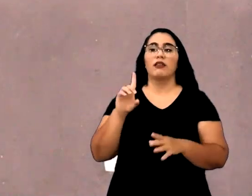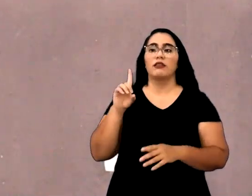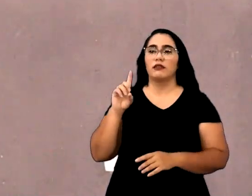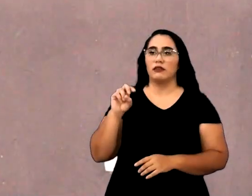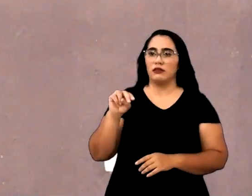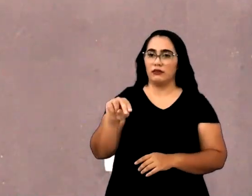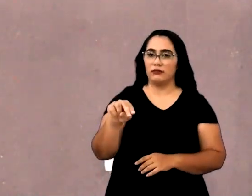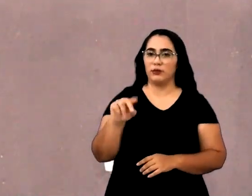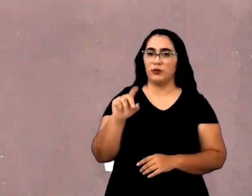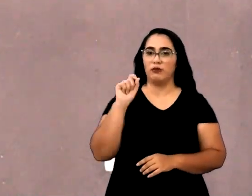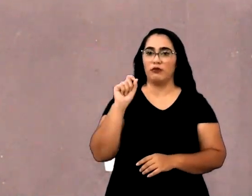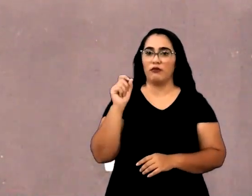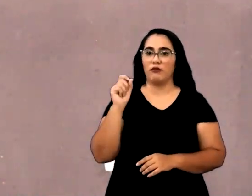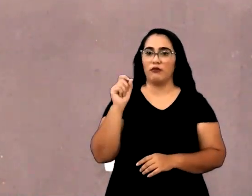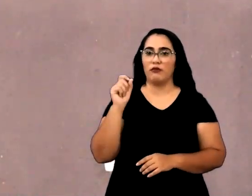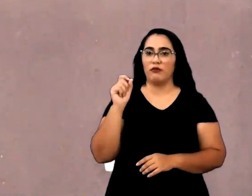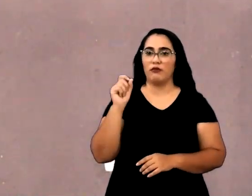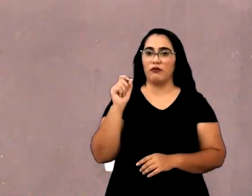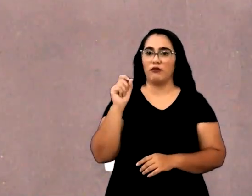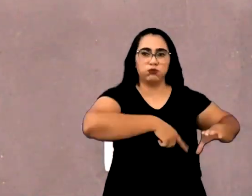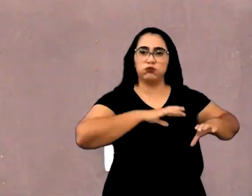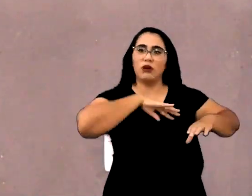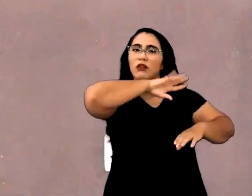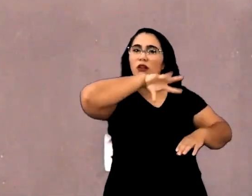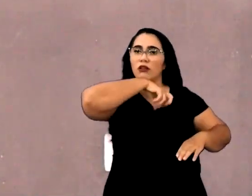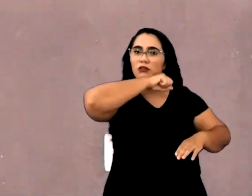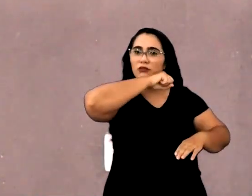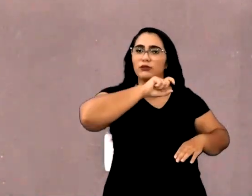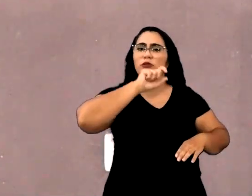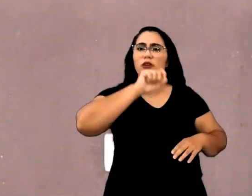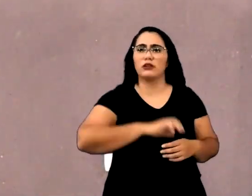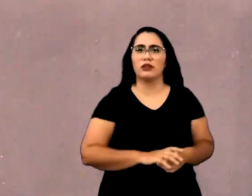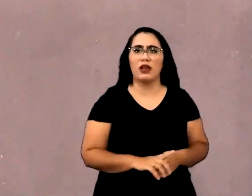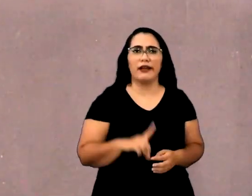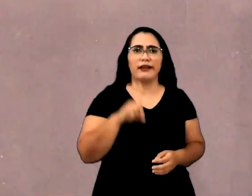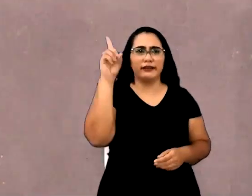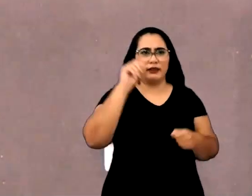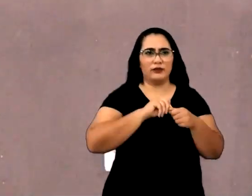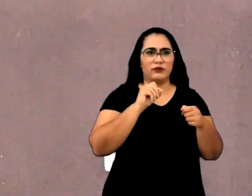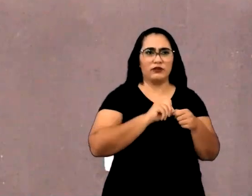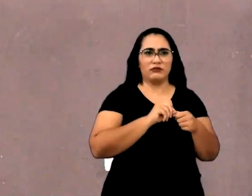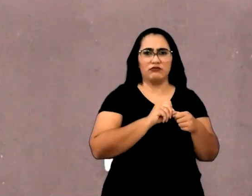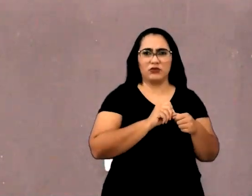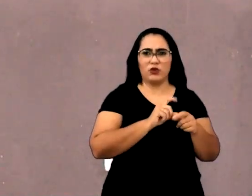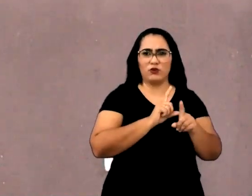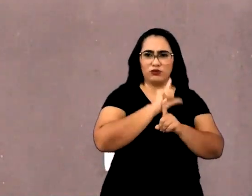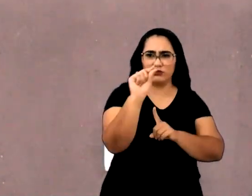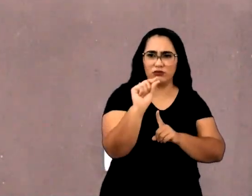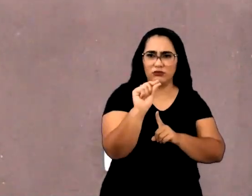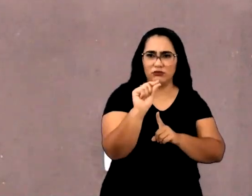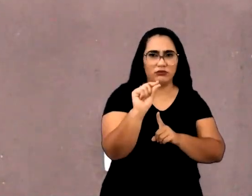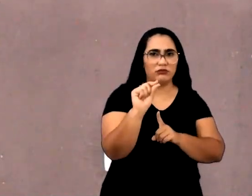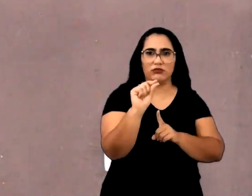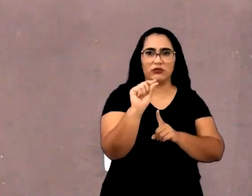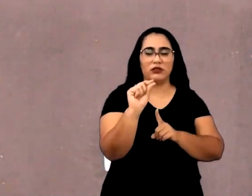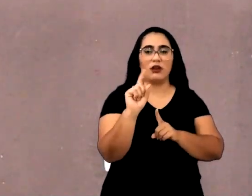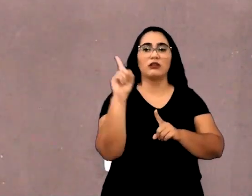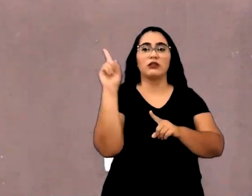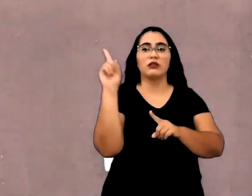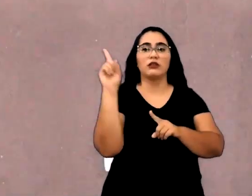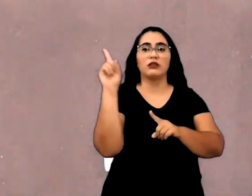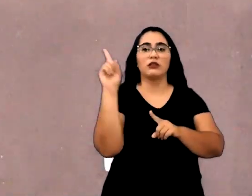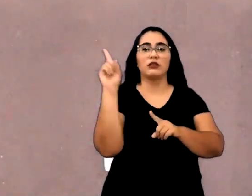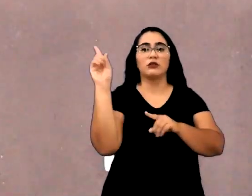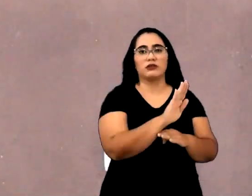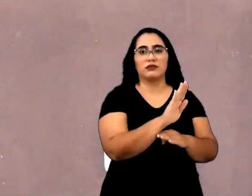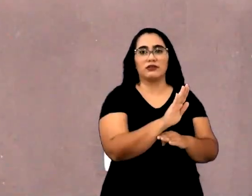Daniel é lançado na cova dos leões, Deus não tira ele da cova dos leões, mas Deus